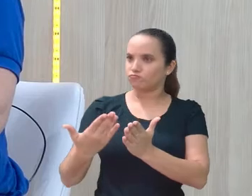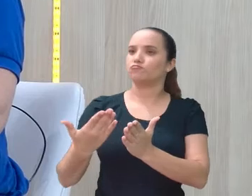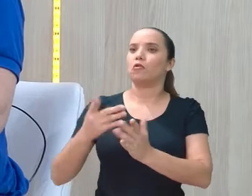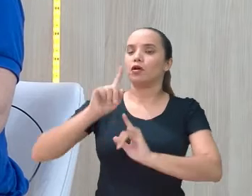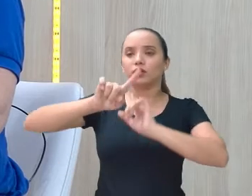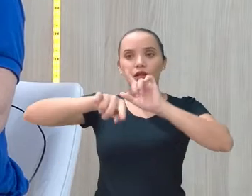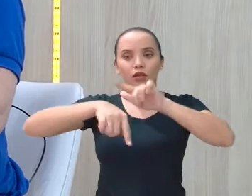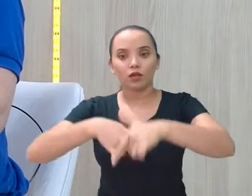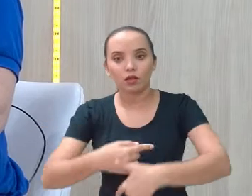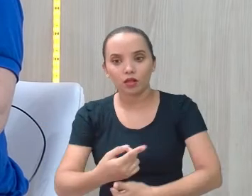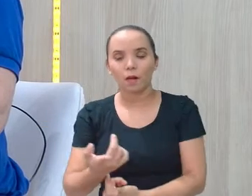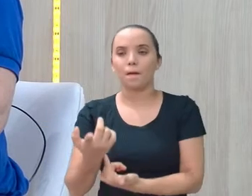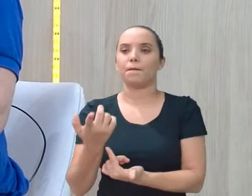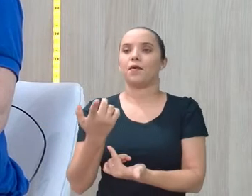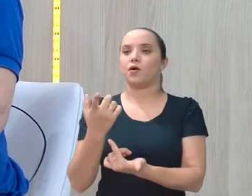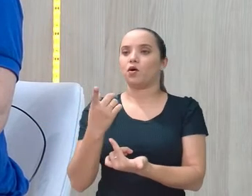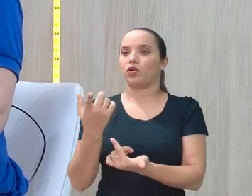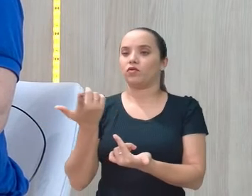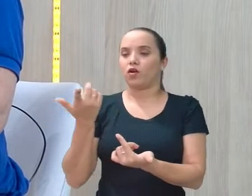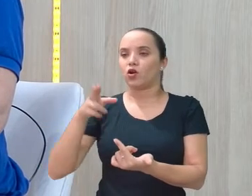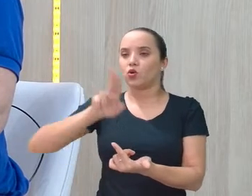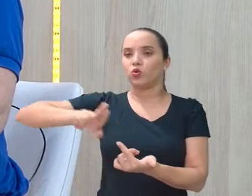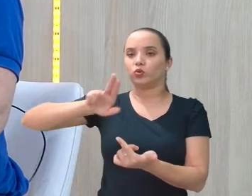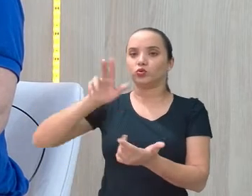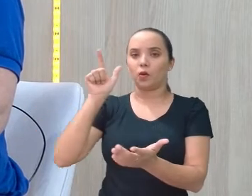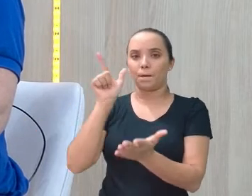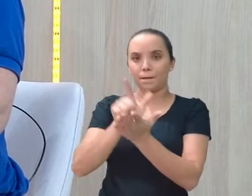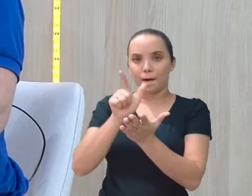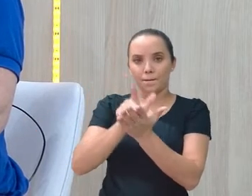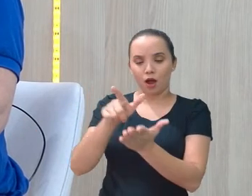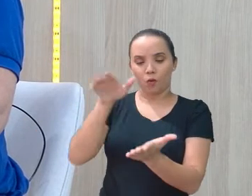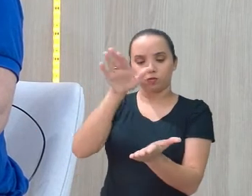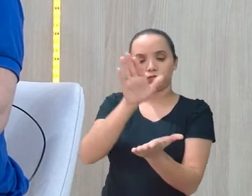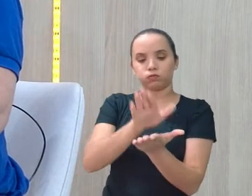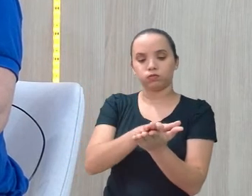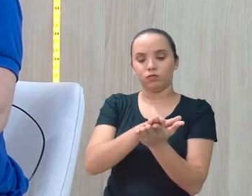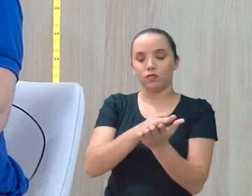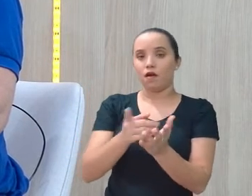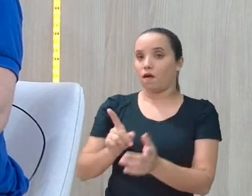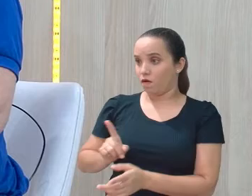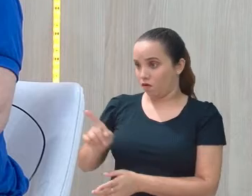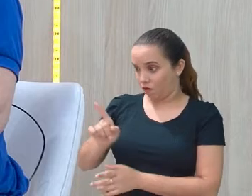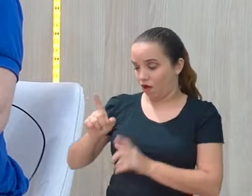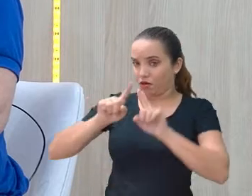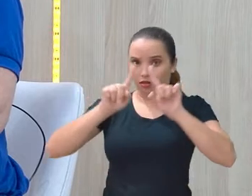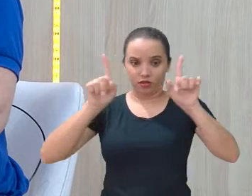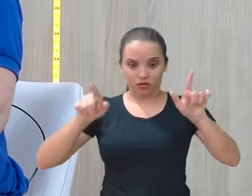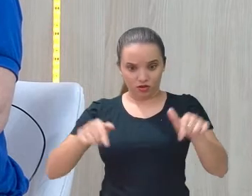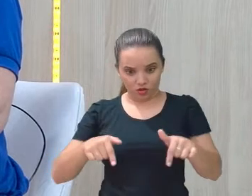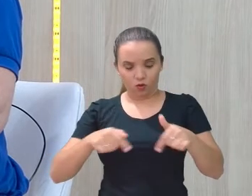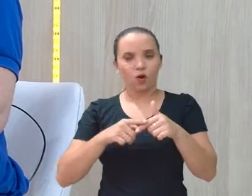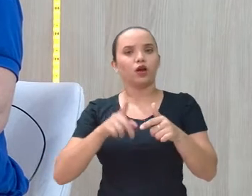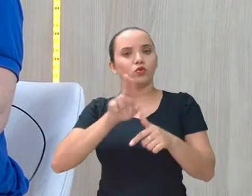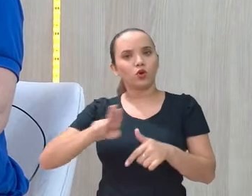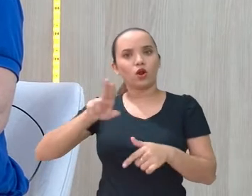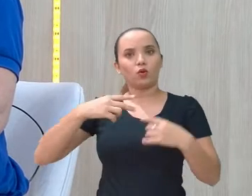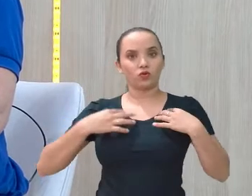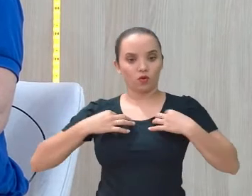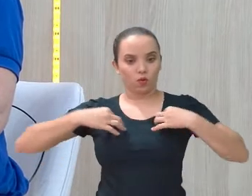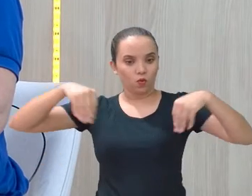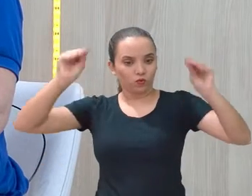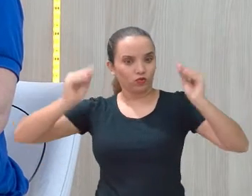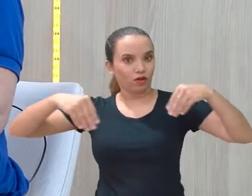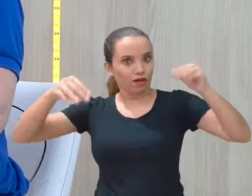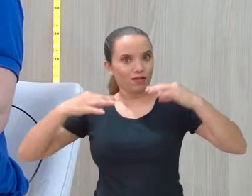e depois coloca-se o papel. E no caso desse quadro aí do coração, tecido. Ela colocou o